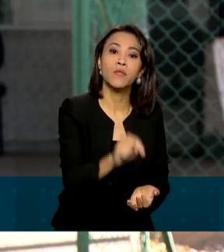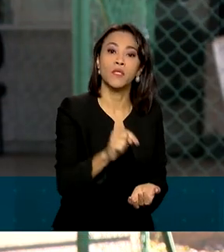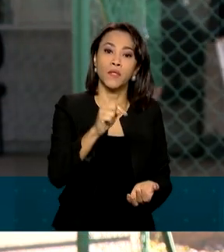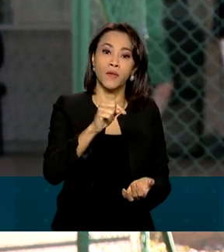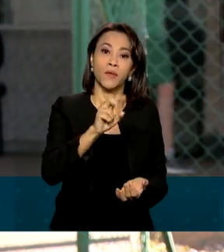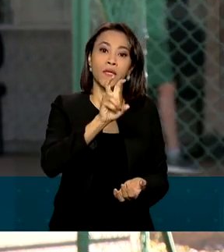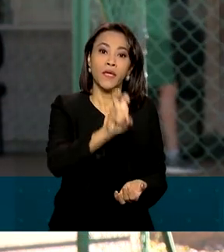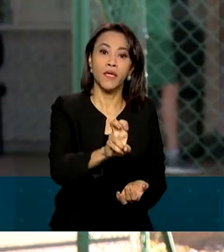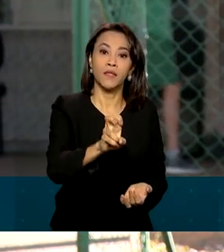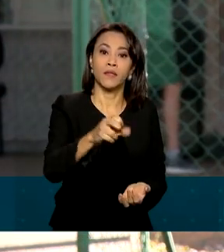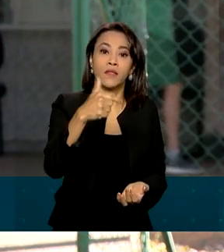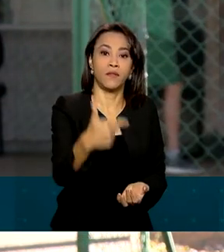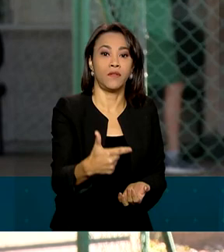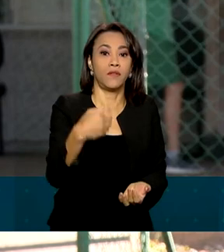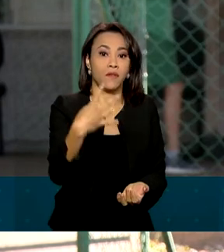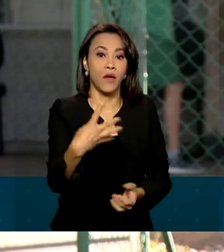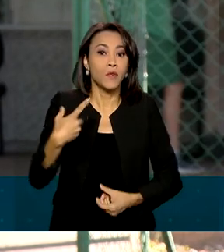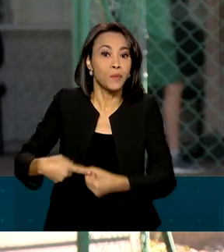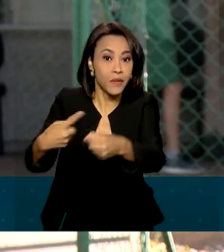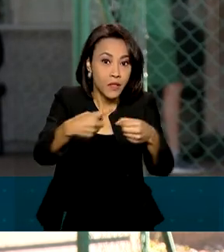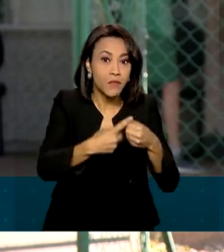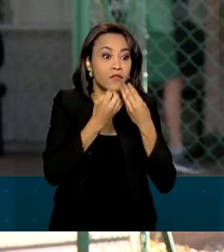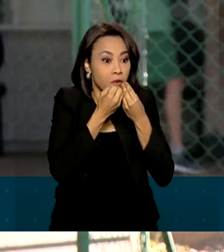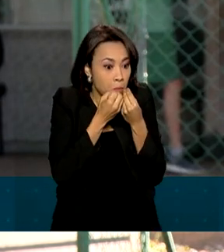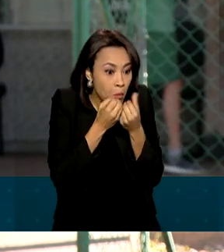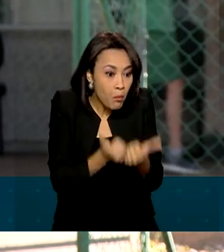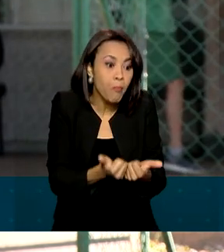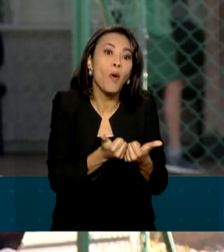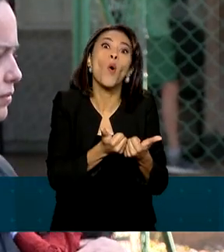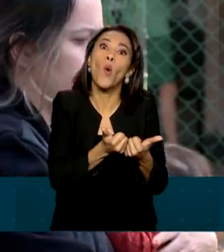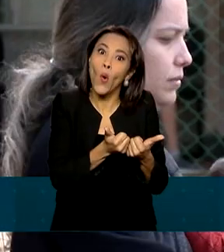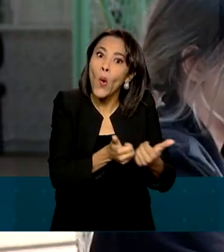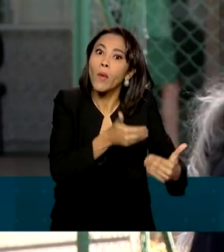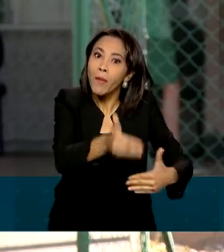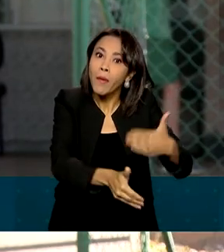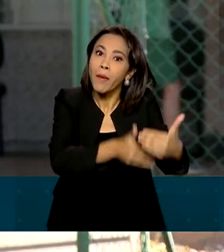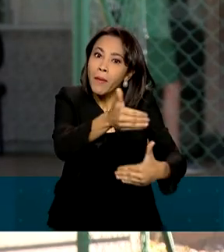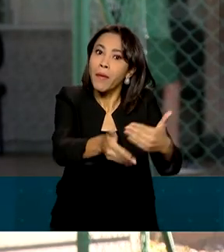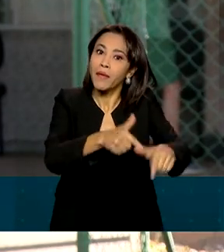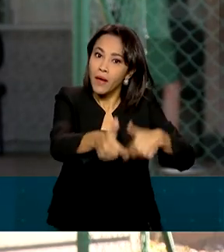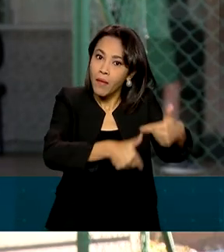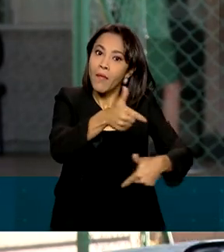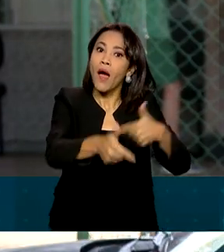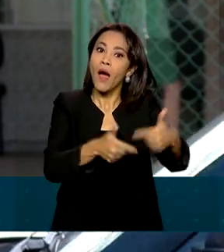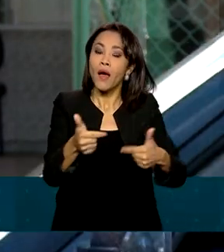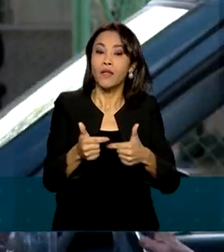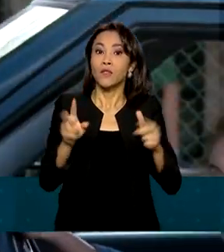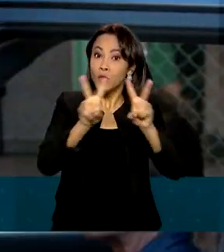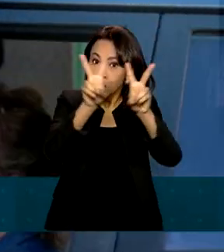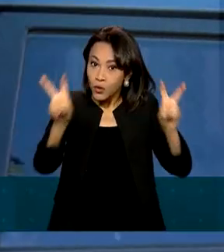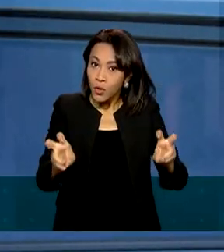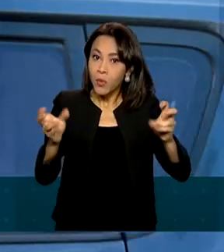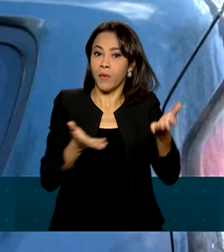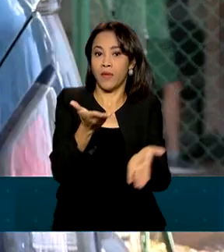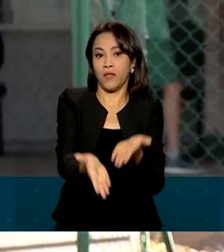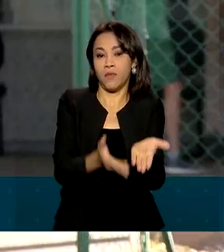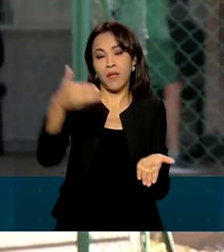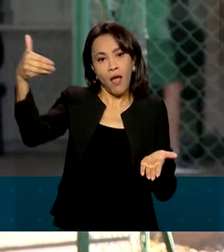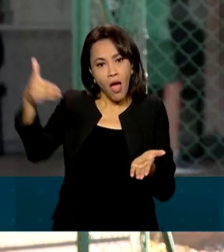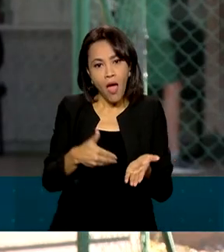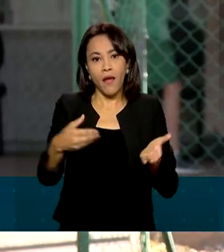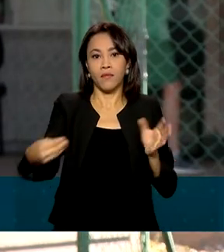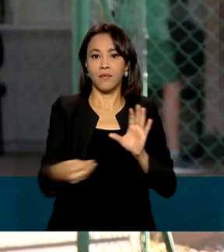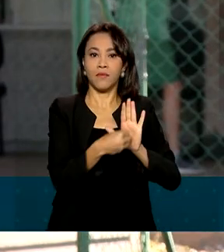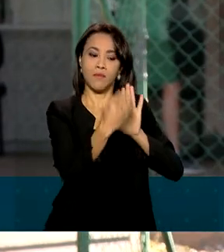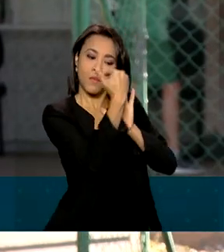2524 municípios que tiveram um Bom desempenho neste tipo de atendimento no ano passado o investimento é parte do Plano